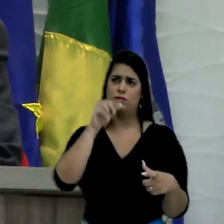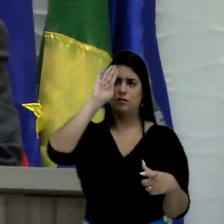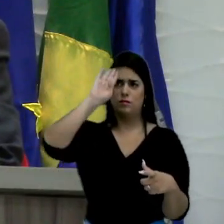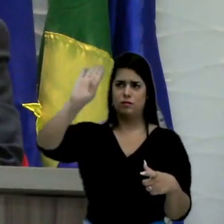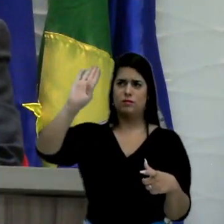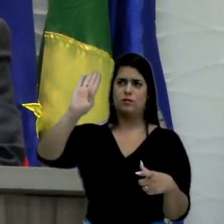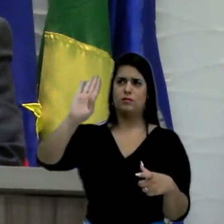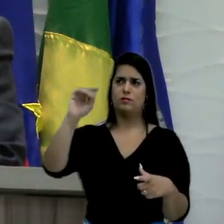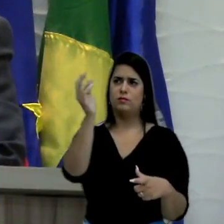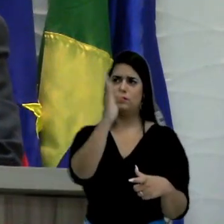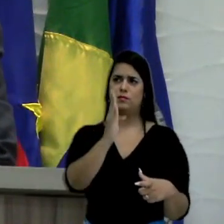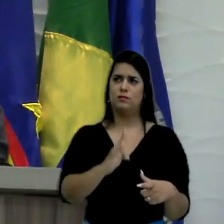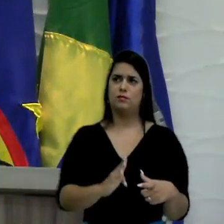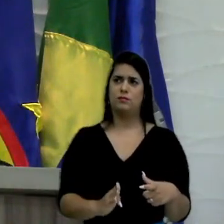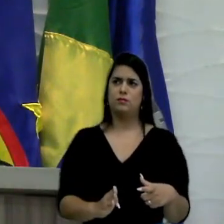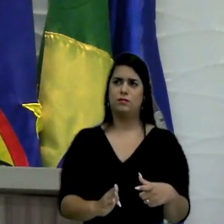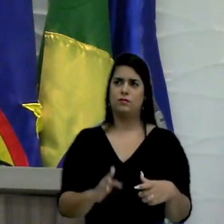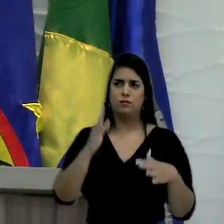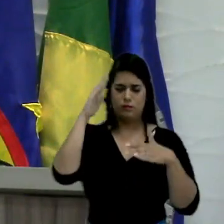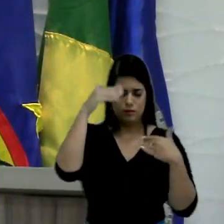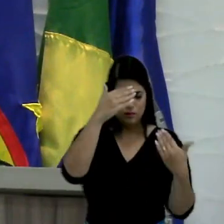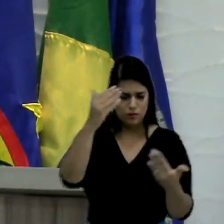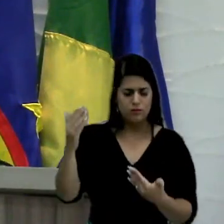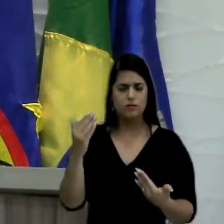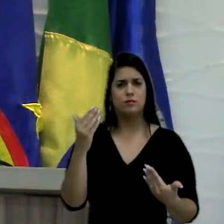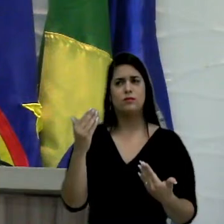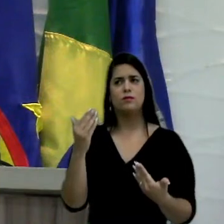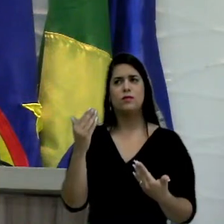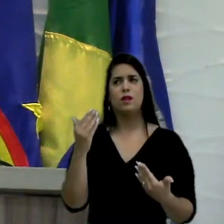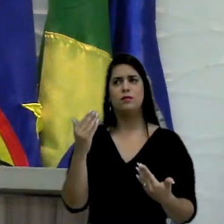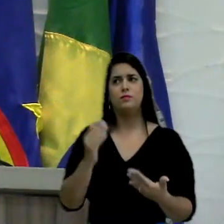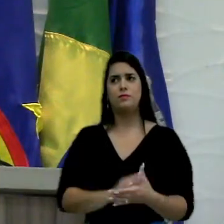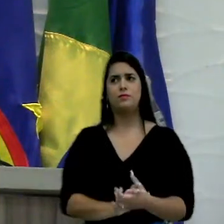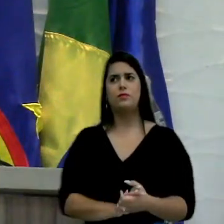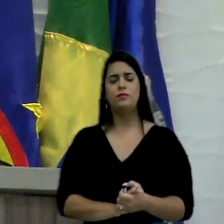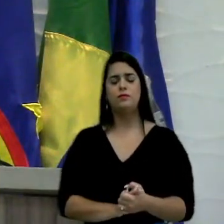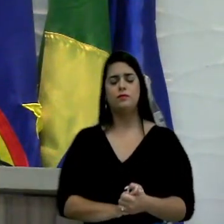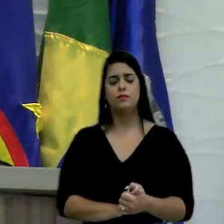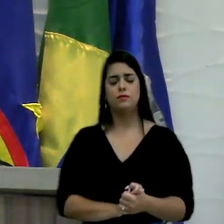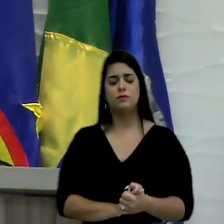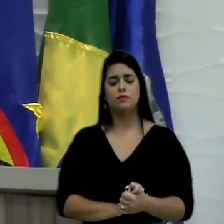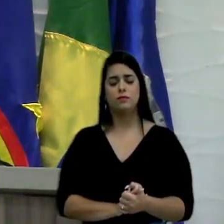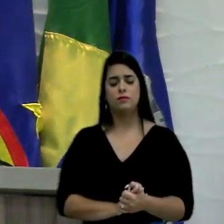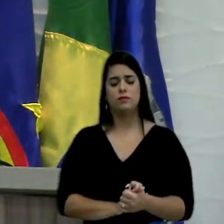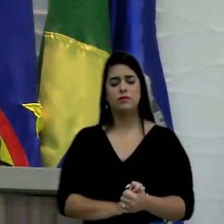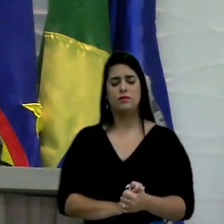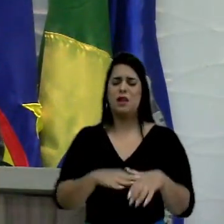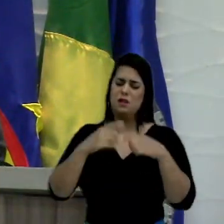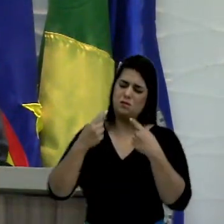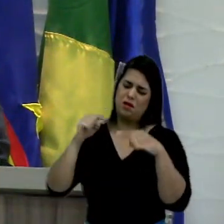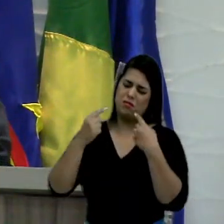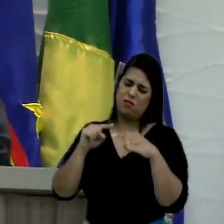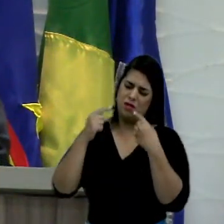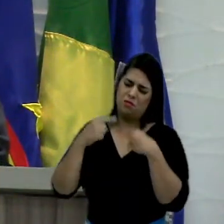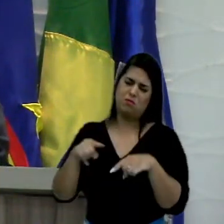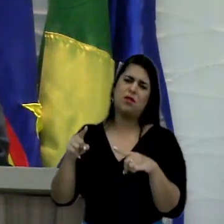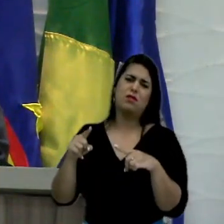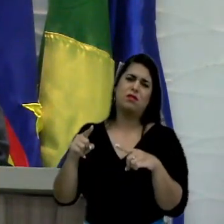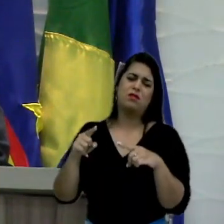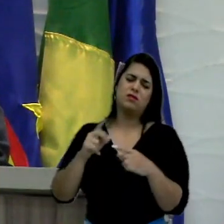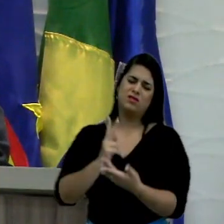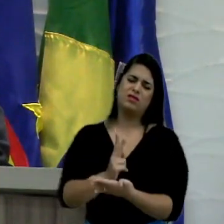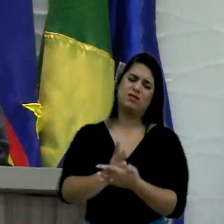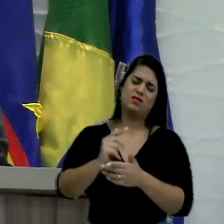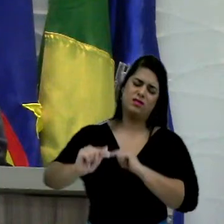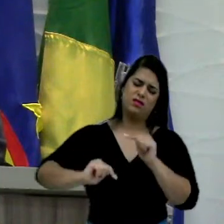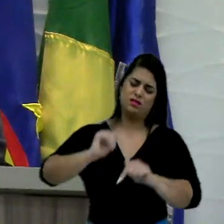brasileiro. A Vossas Excelências se cansa, se quer defamar tanto a imagem de quem sempre trabalhou